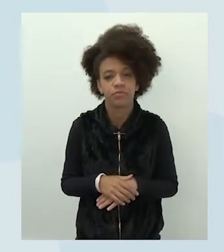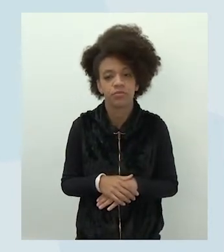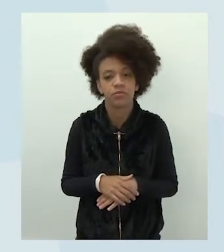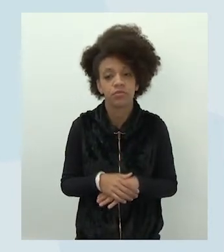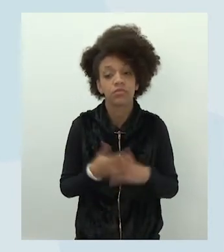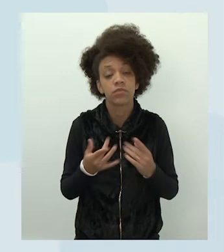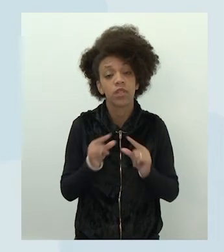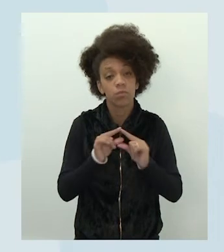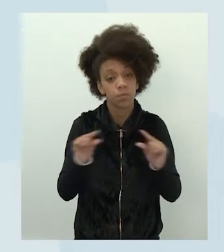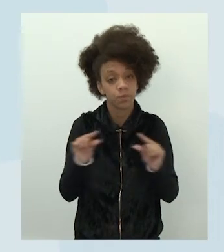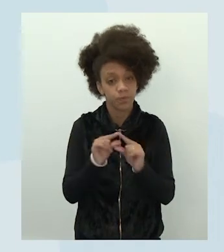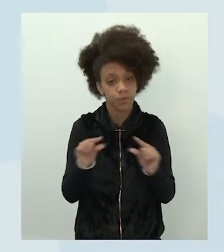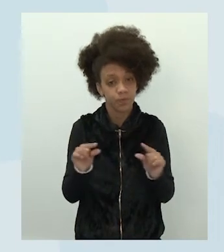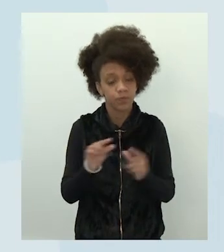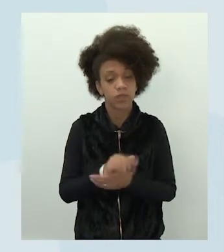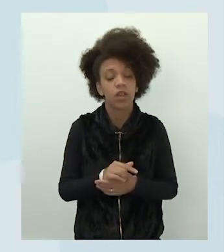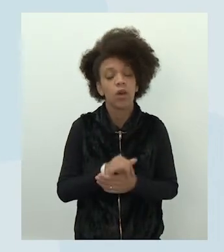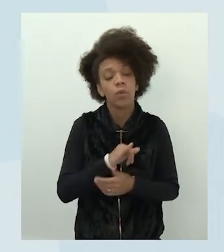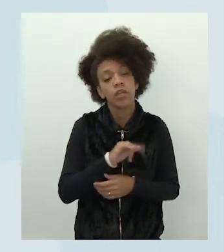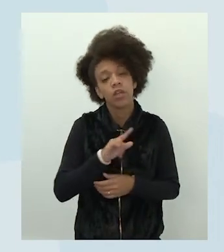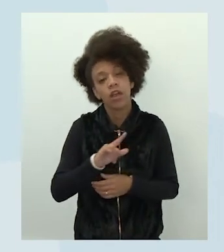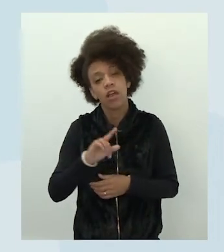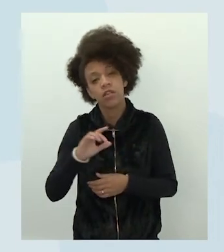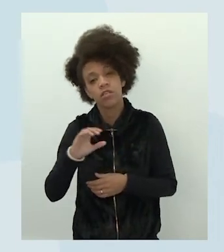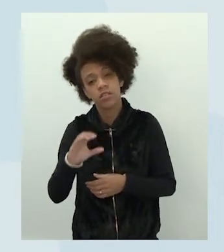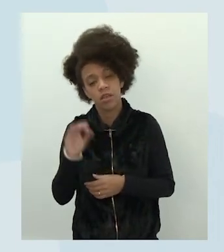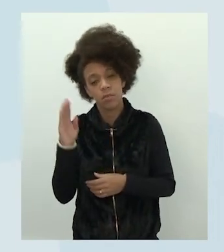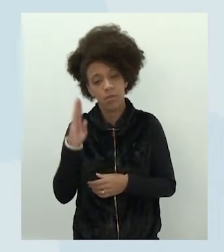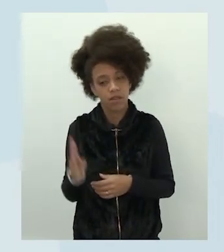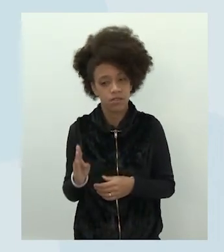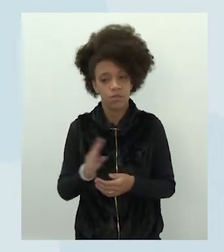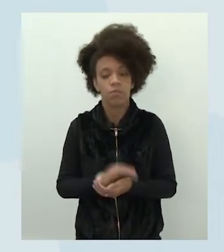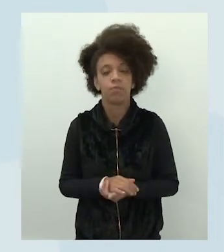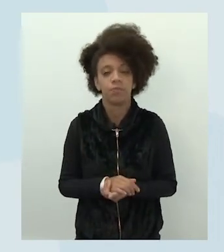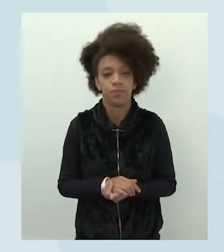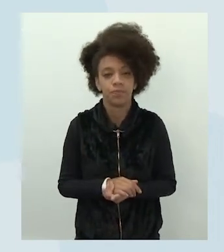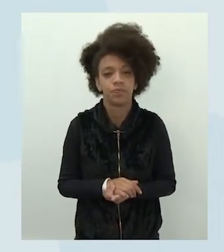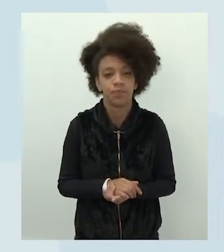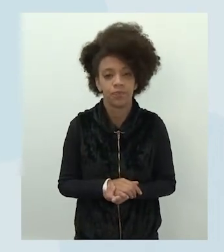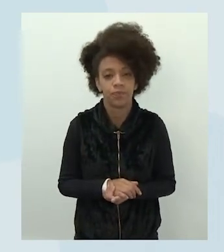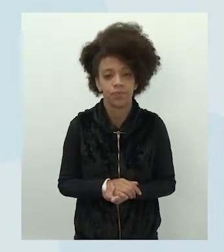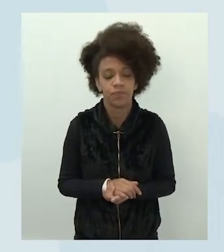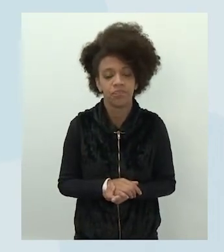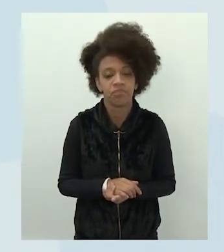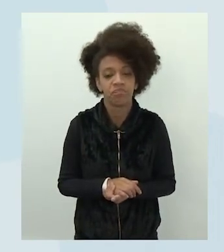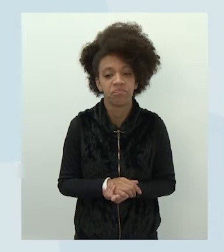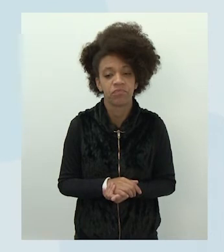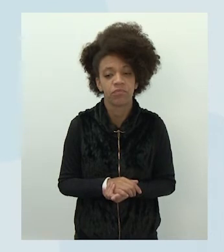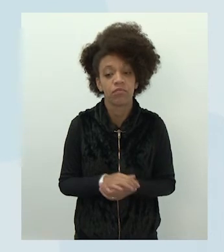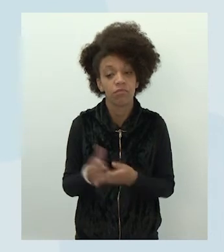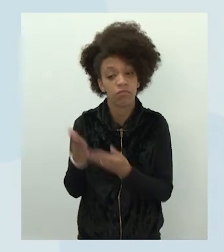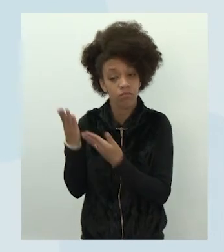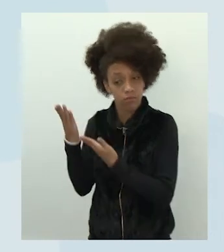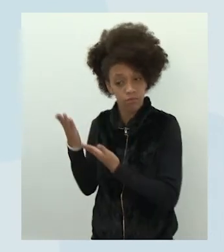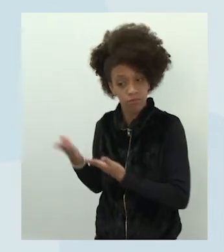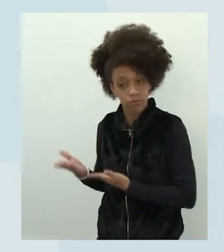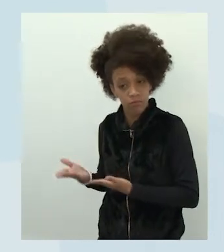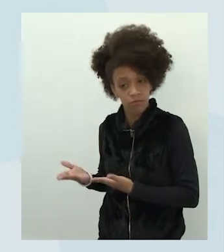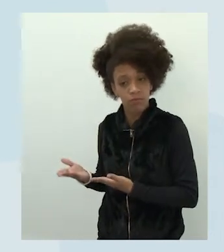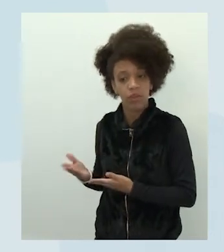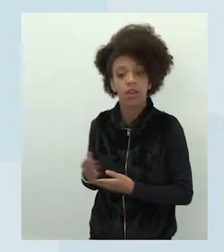o endereço, né, do ILC Brasil, International Longevity Center Brasil, por isso que é com